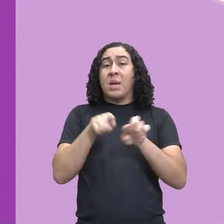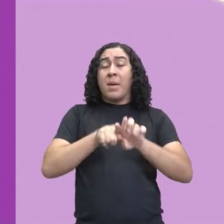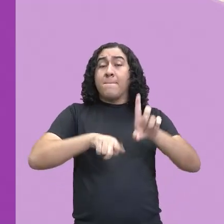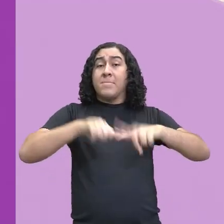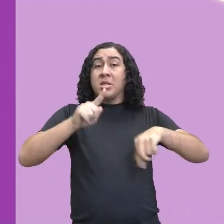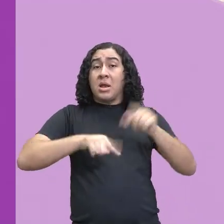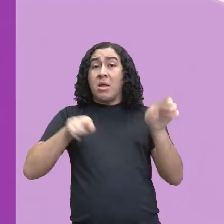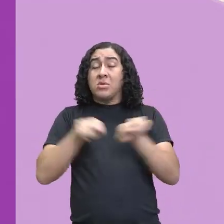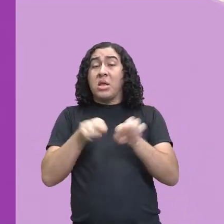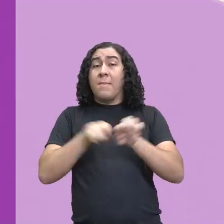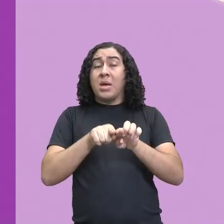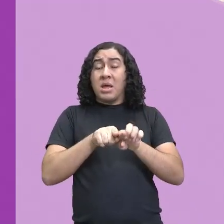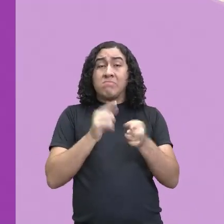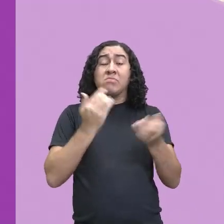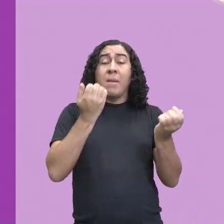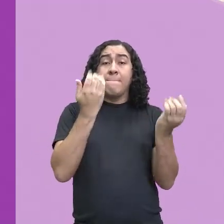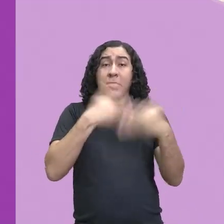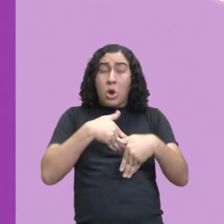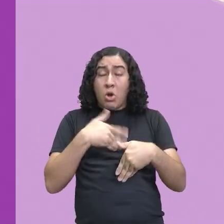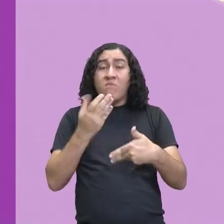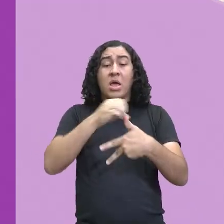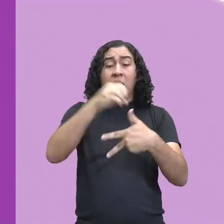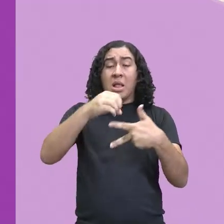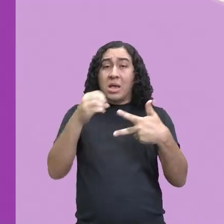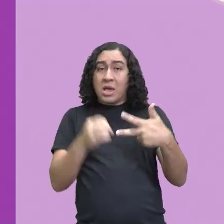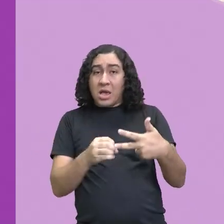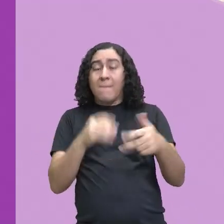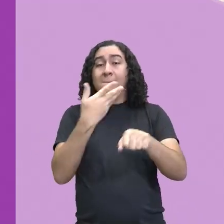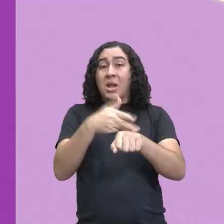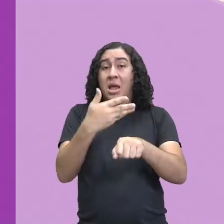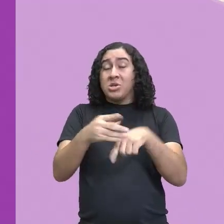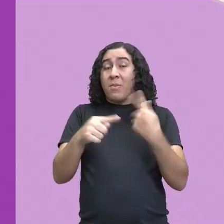até mesmo de prova de vestibular e Enem, que você exercite,